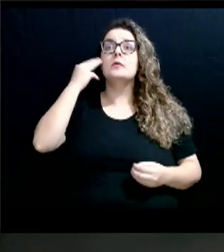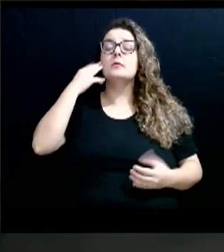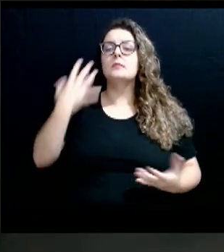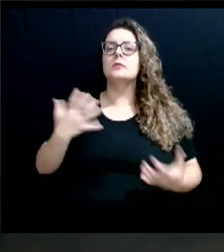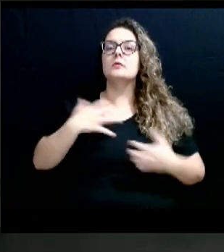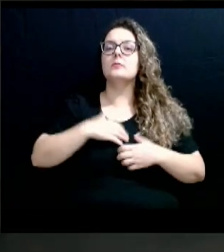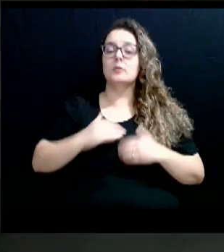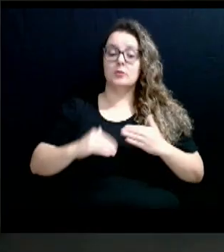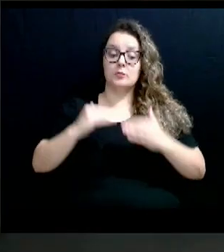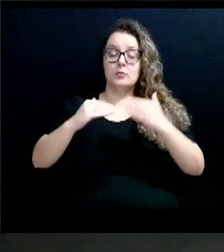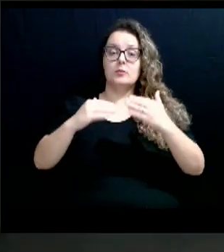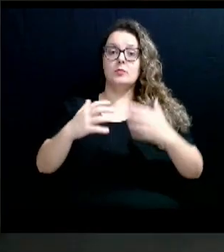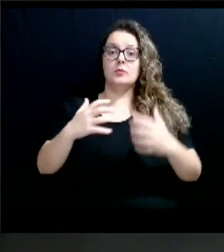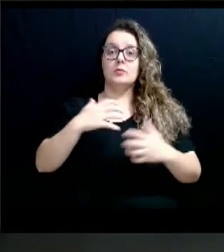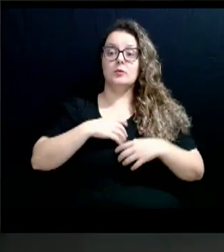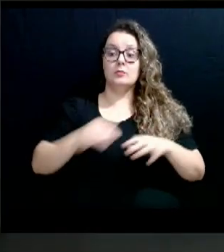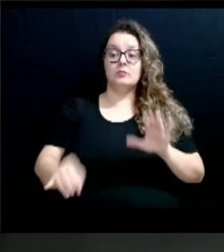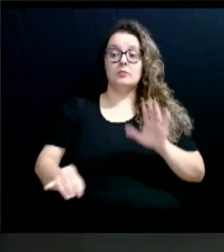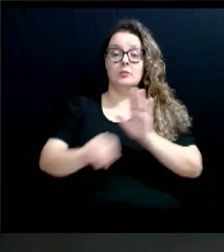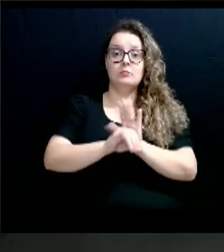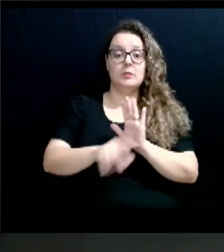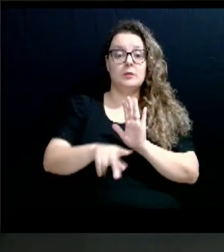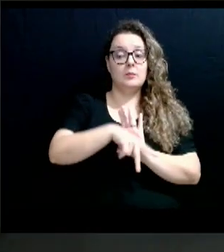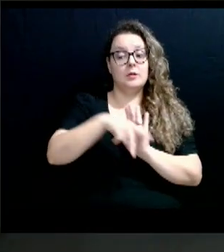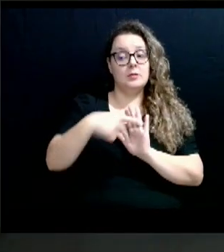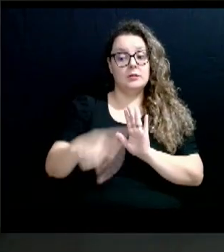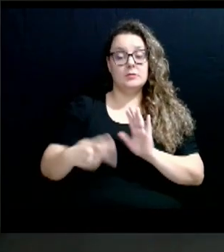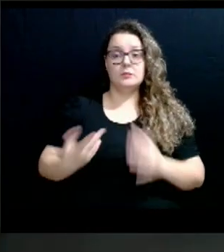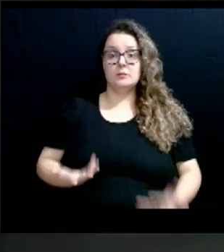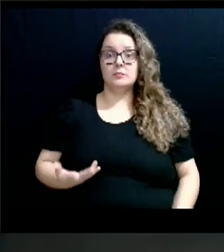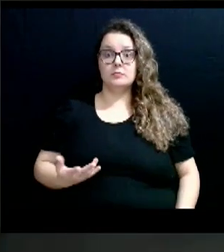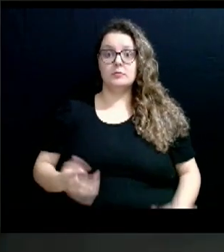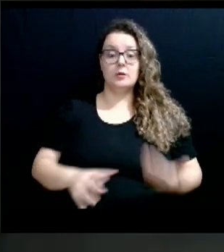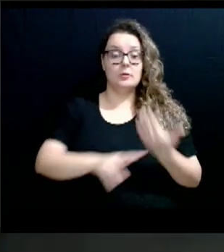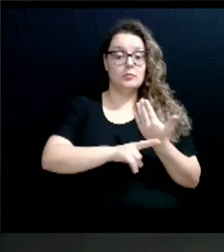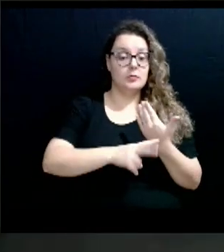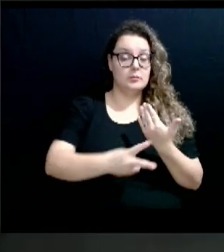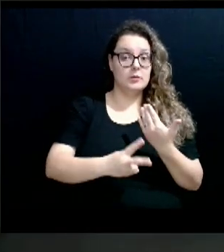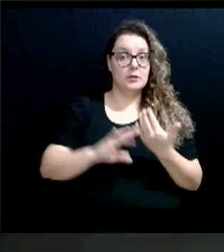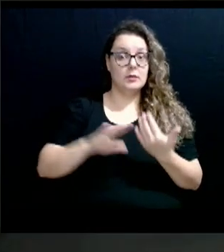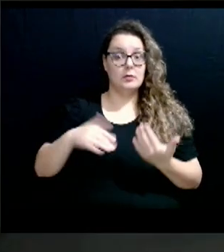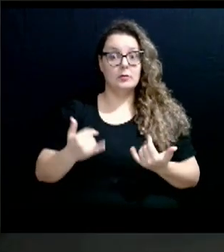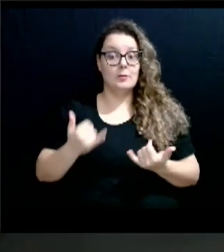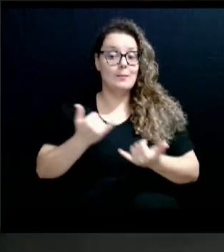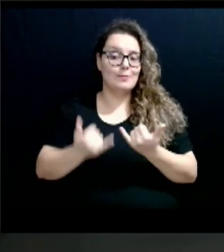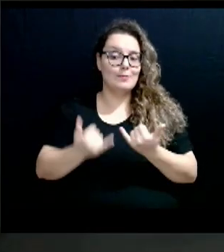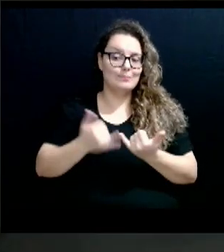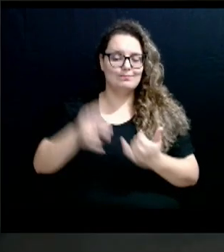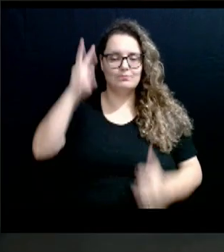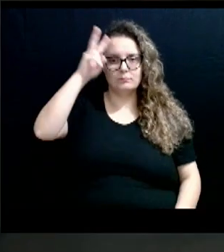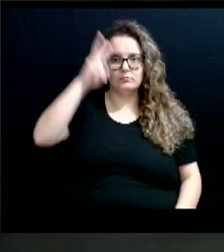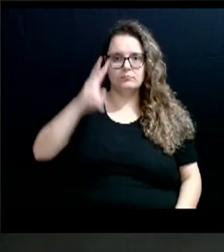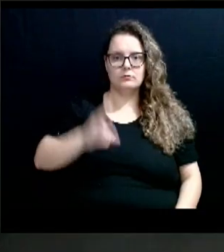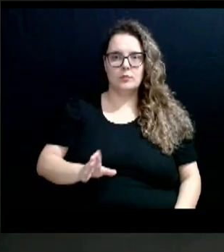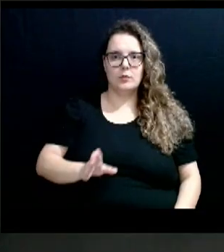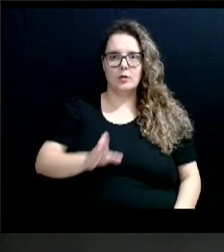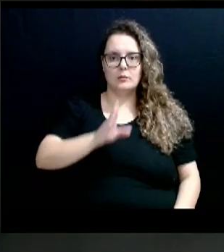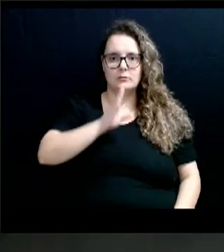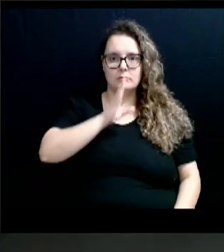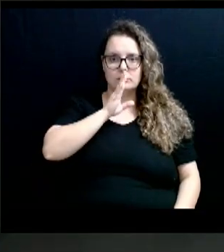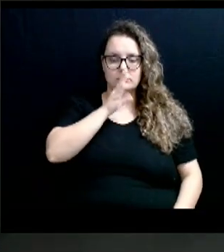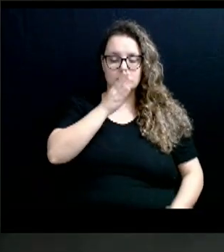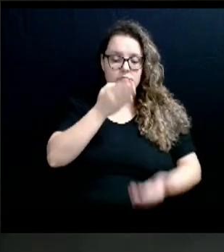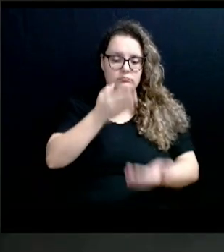de identidade, pertencimento e o impacto quando partes da nossa história são silenciadas ou perdidas. Seja